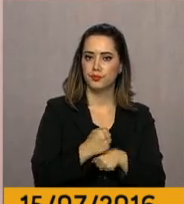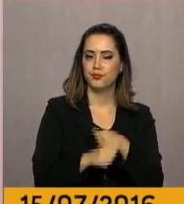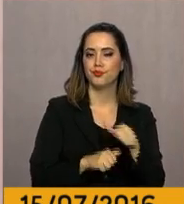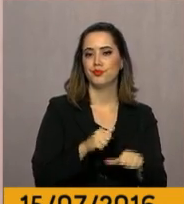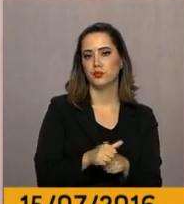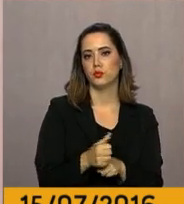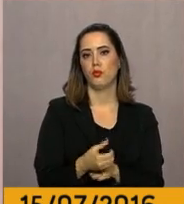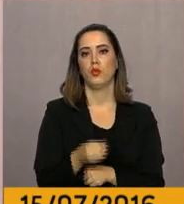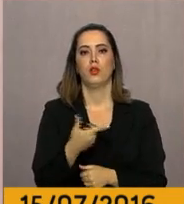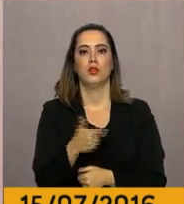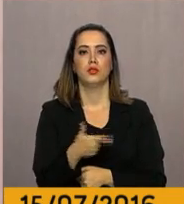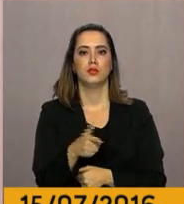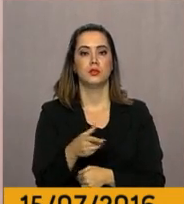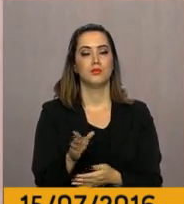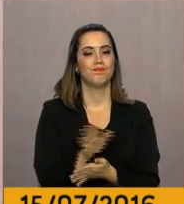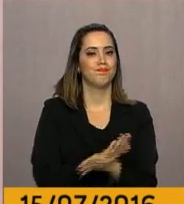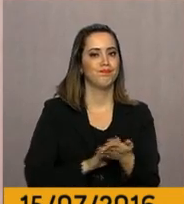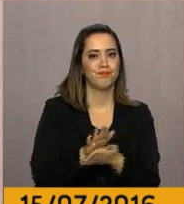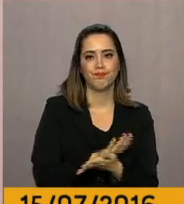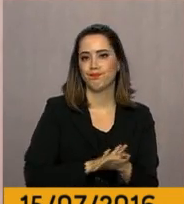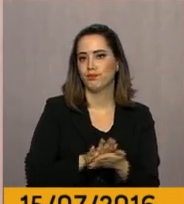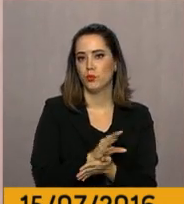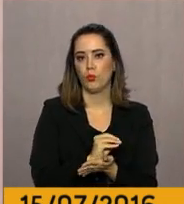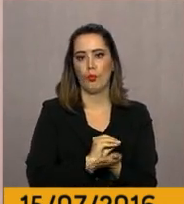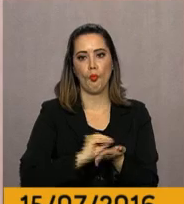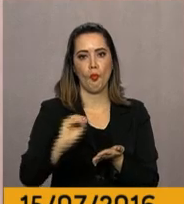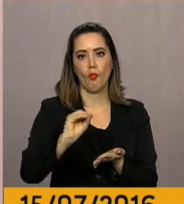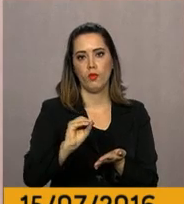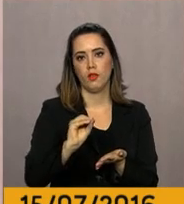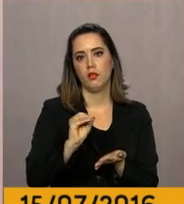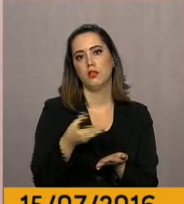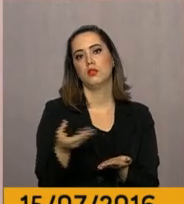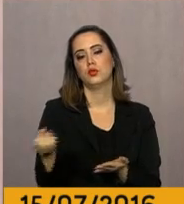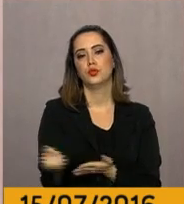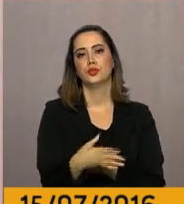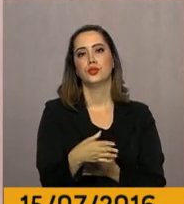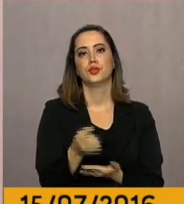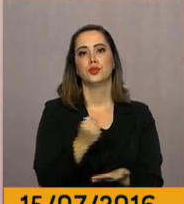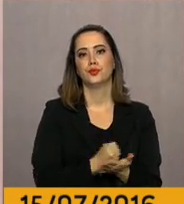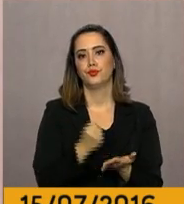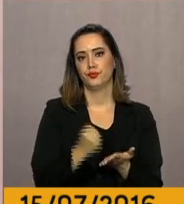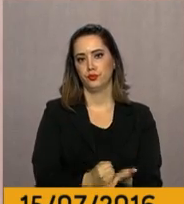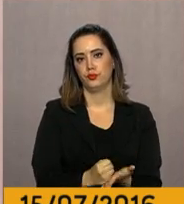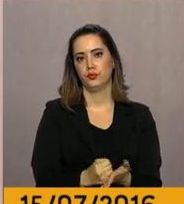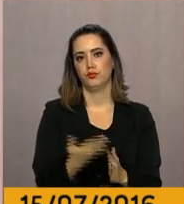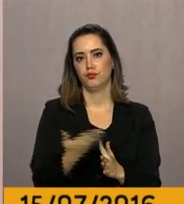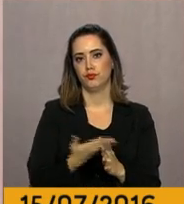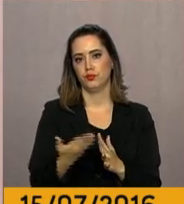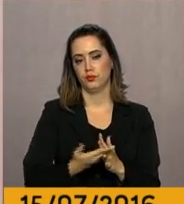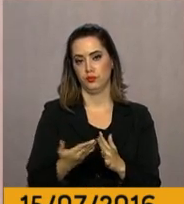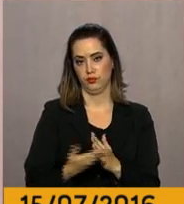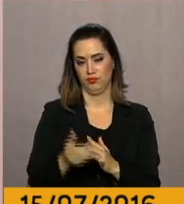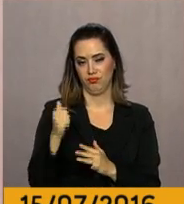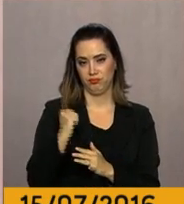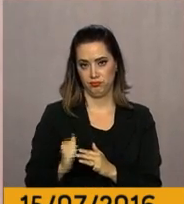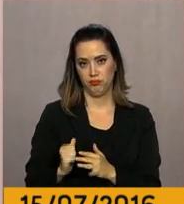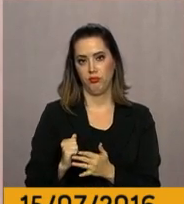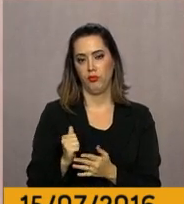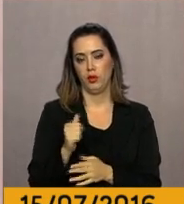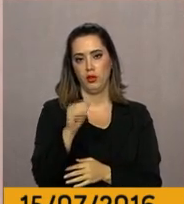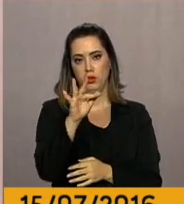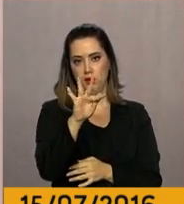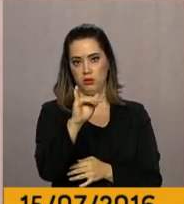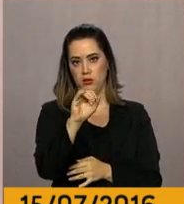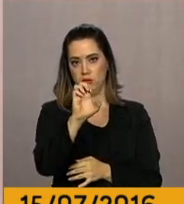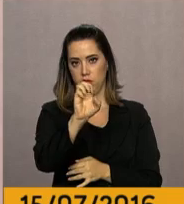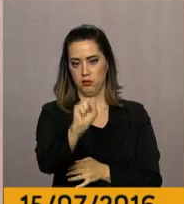ofertaríamos zero do ponto de vista de novos contratos de financiamento dentro do programa FIES. Então, o quadro era realmente